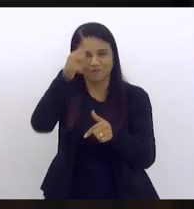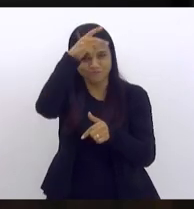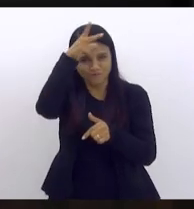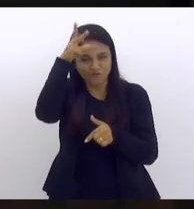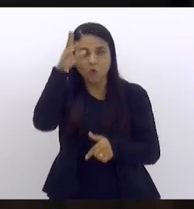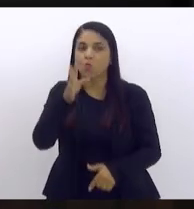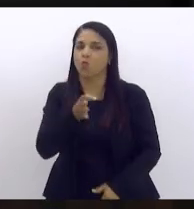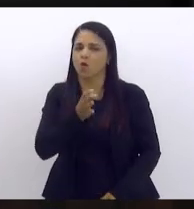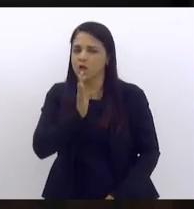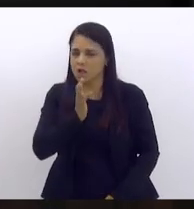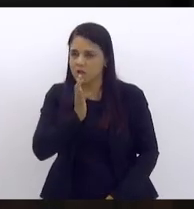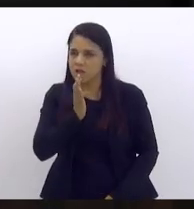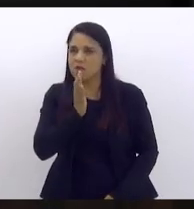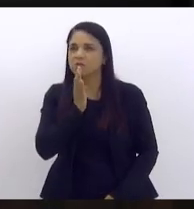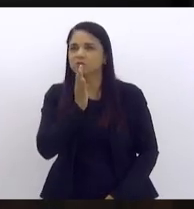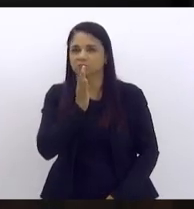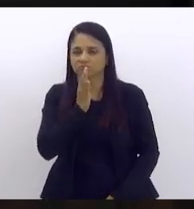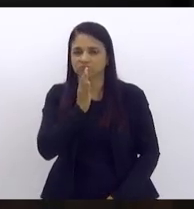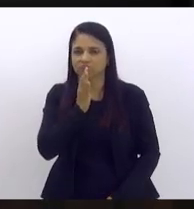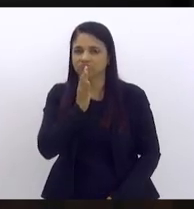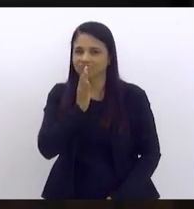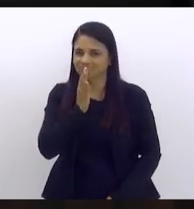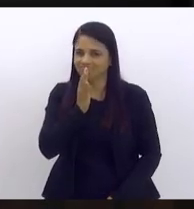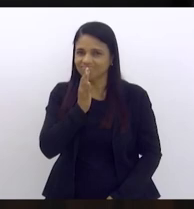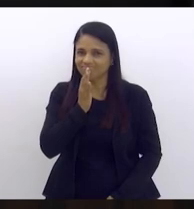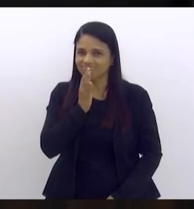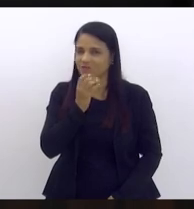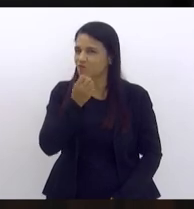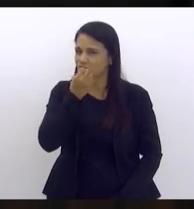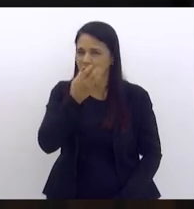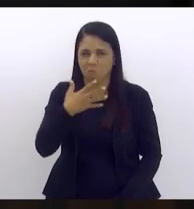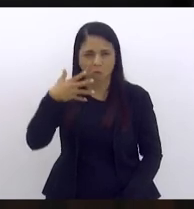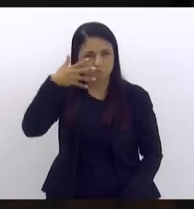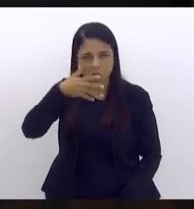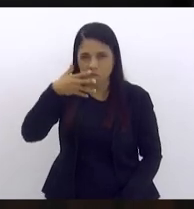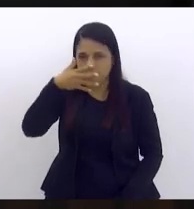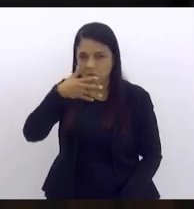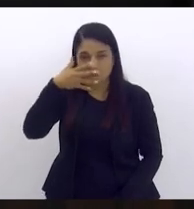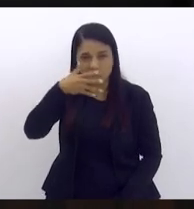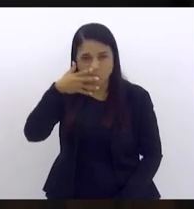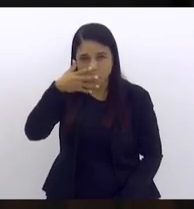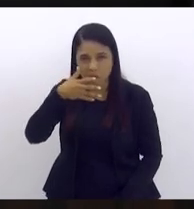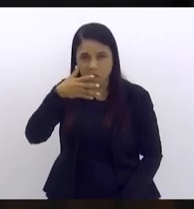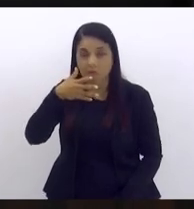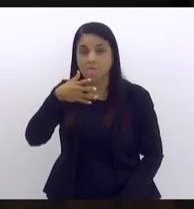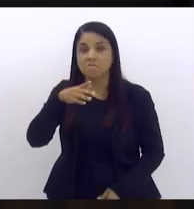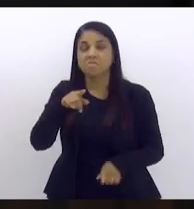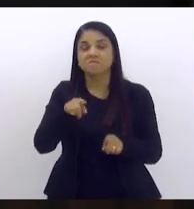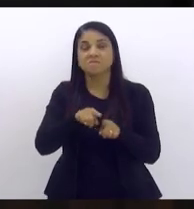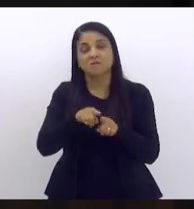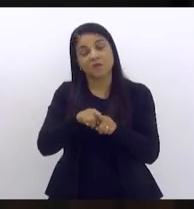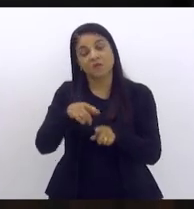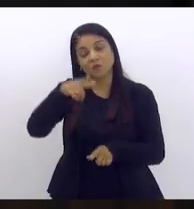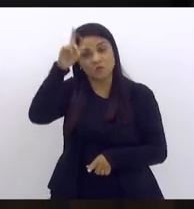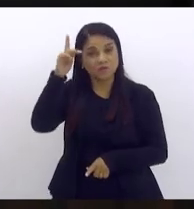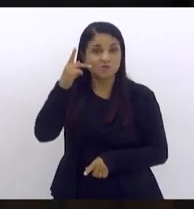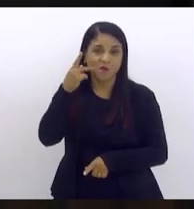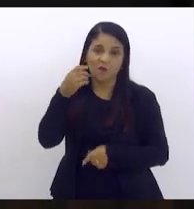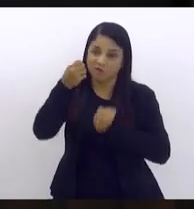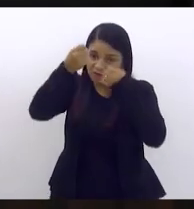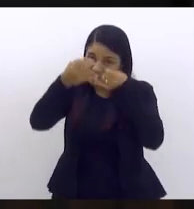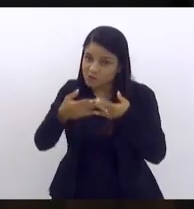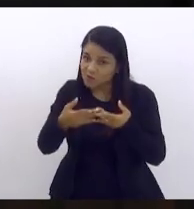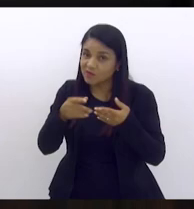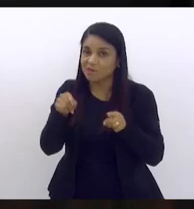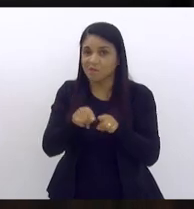prefeito, foi infeliz na sua fala, mas além da infelicidade da fala dele, o que o deputado Luiz Paulo trouxe, mais